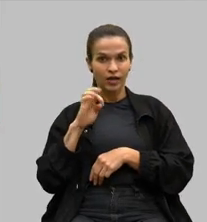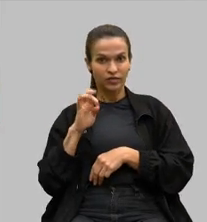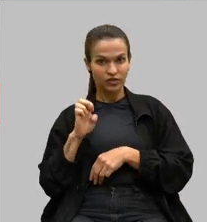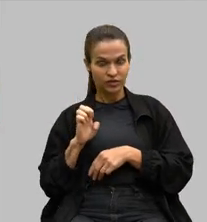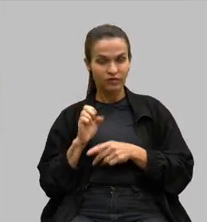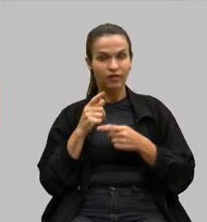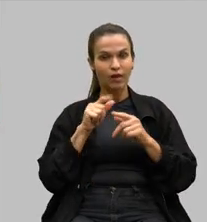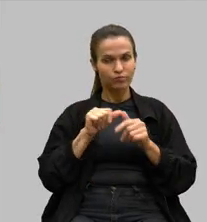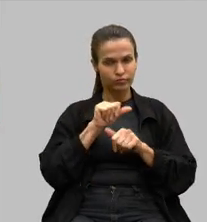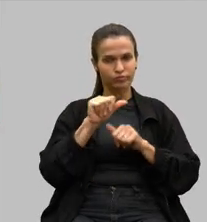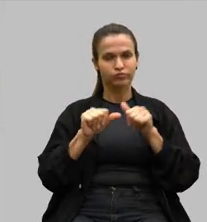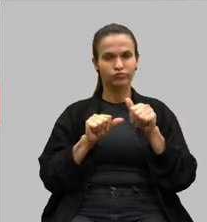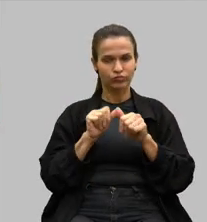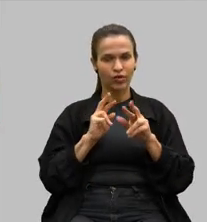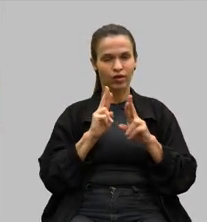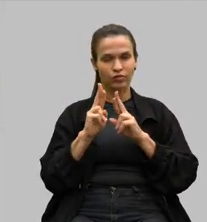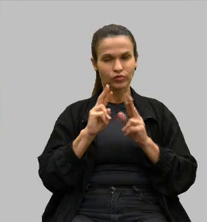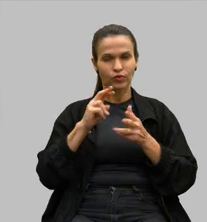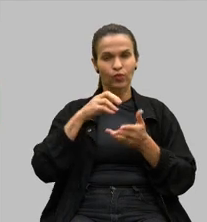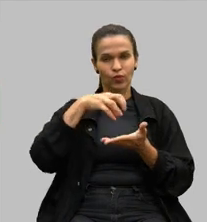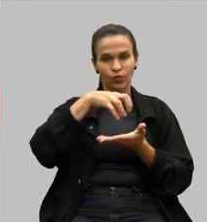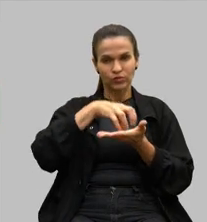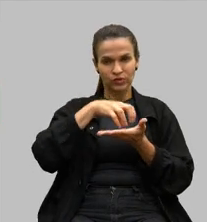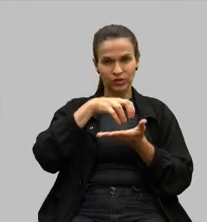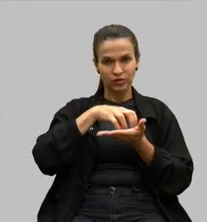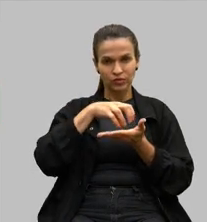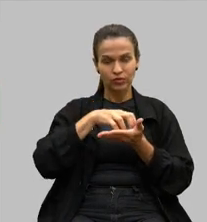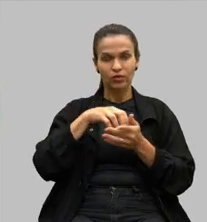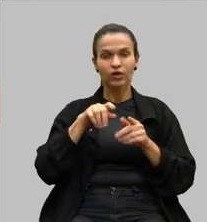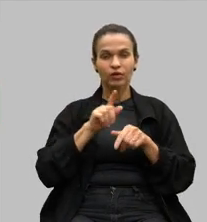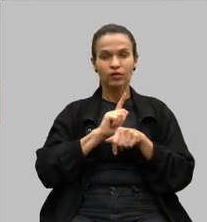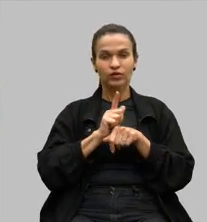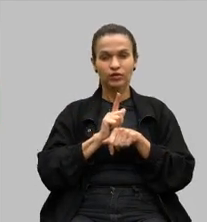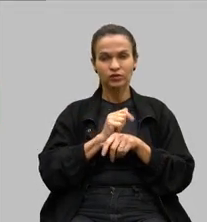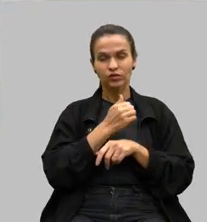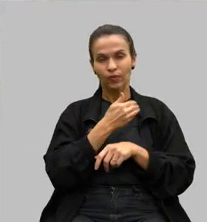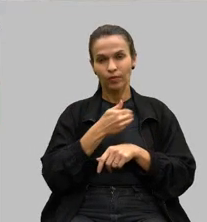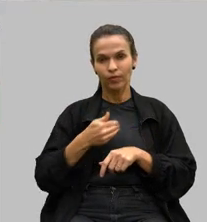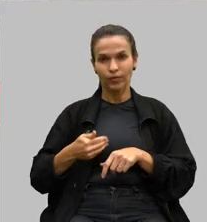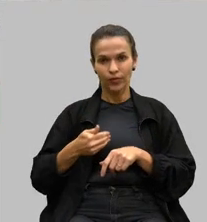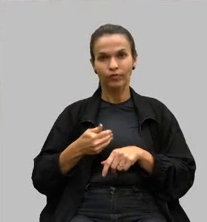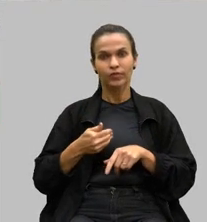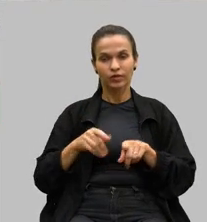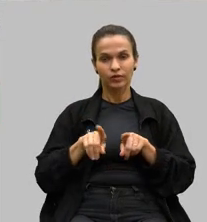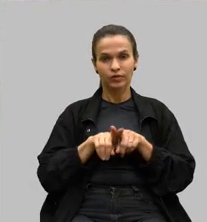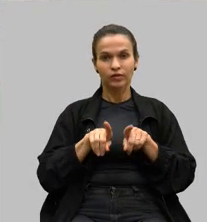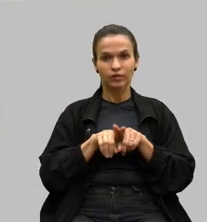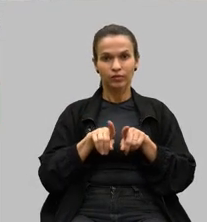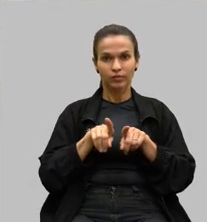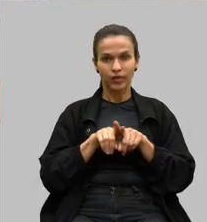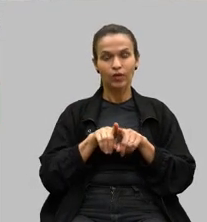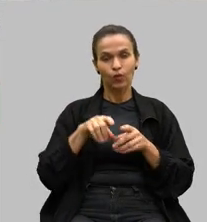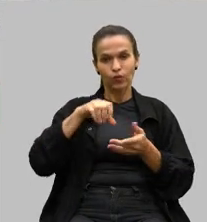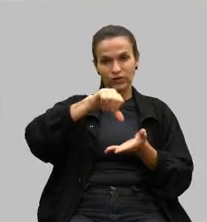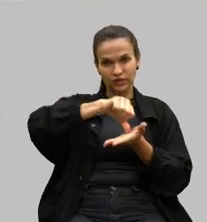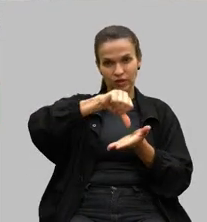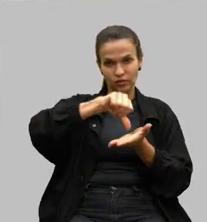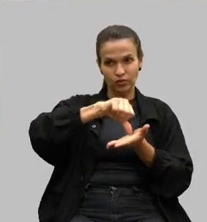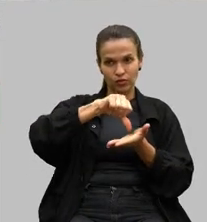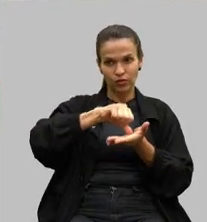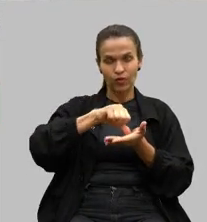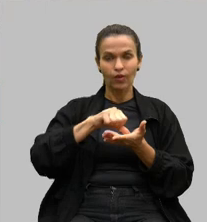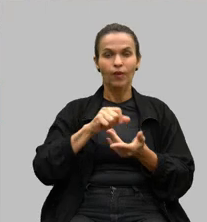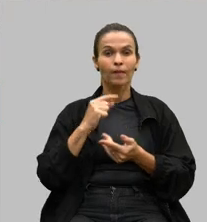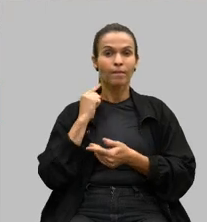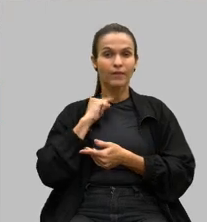que nós temos aí com o setor e com a gestão pública todavia eh Sobretudo com o setor o Minas criativa